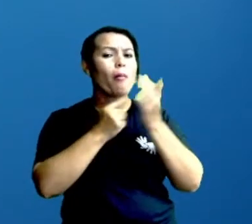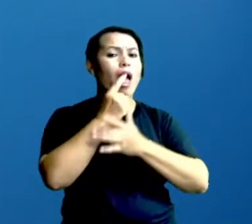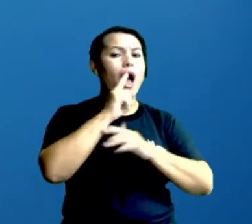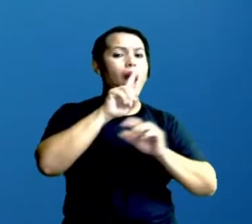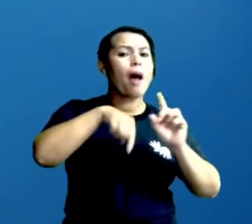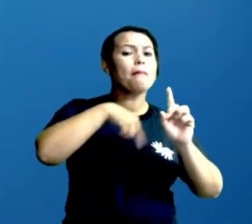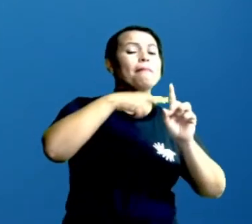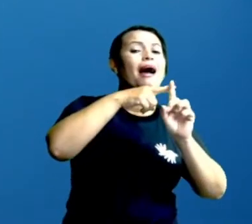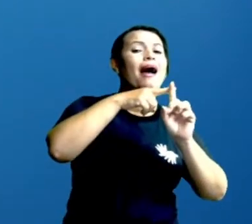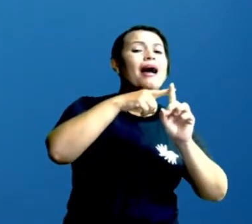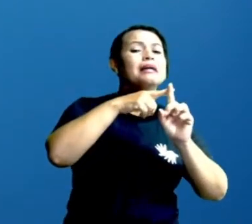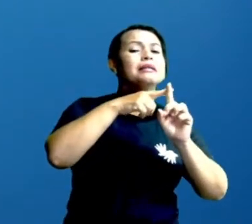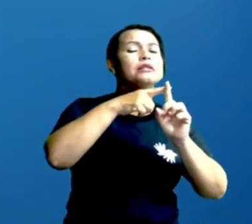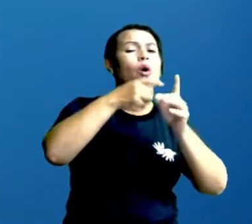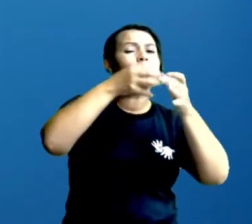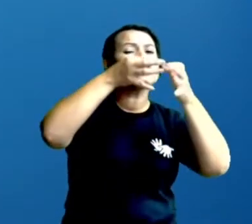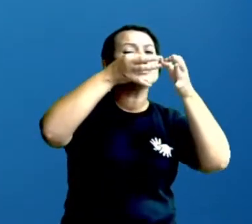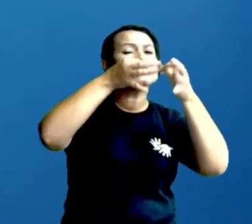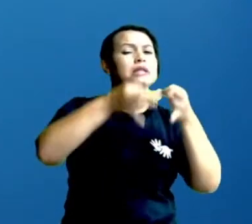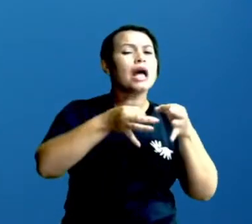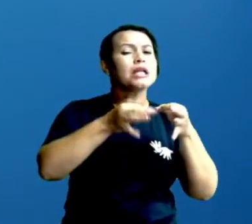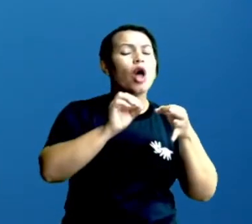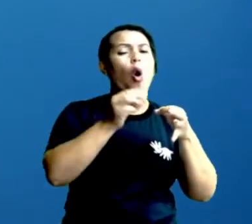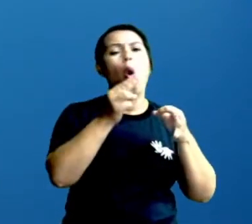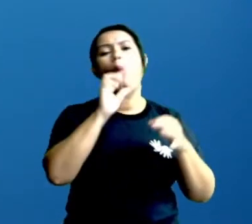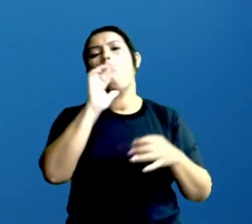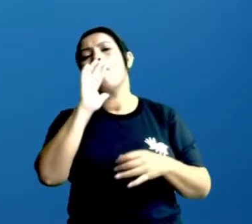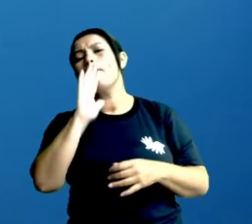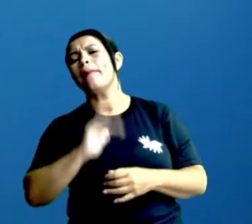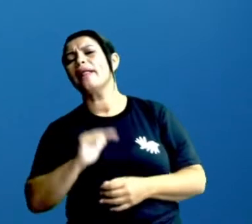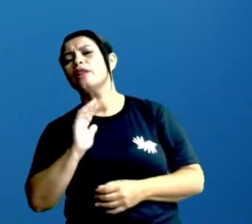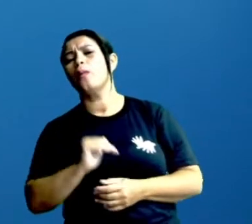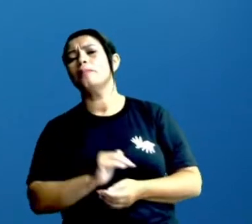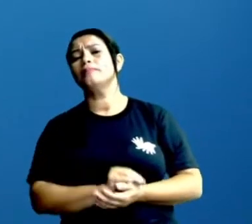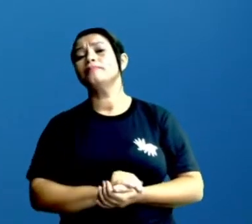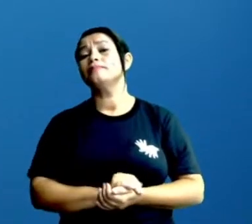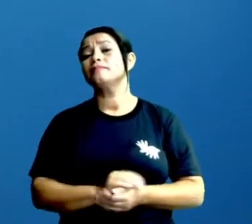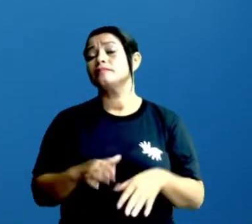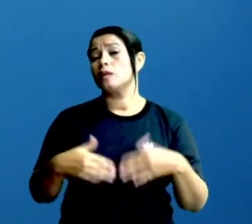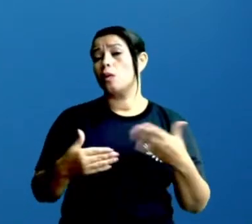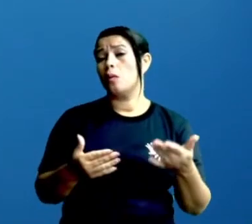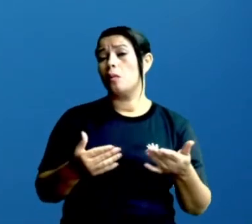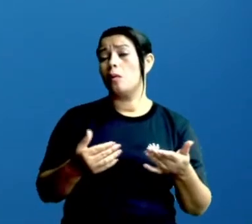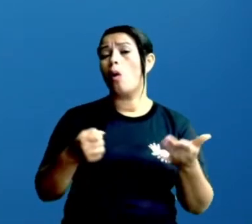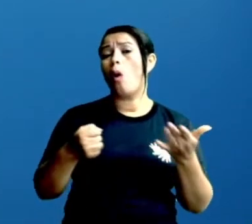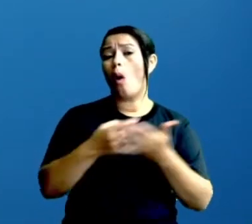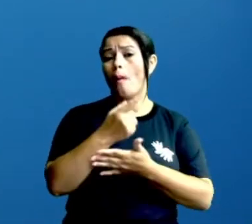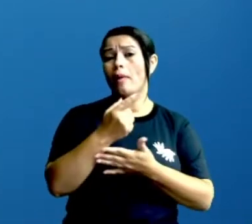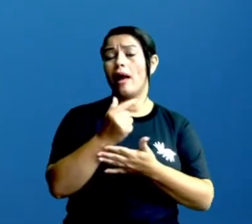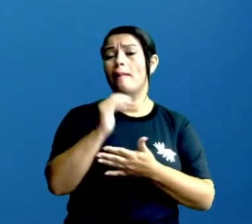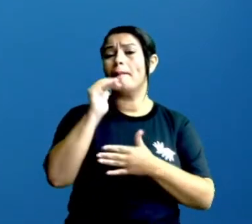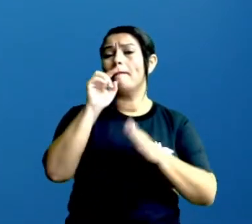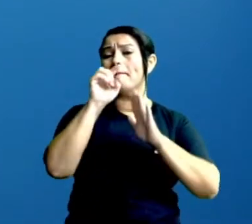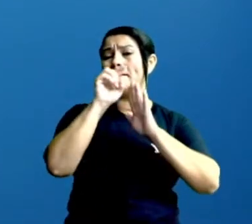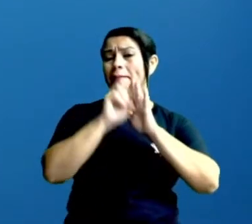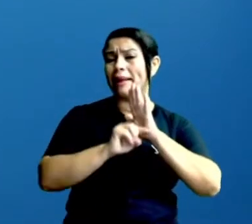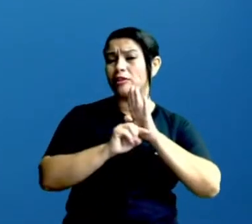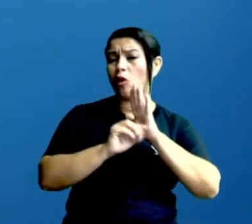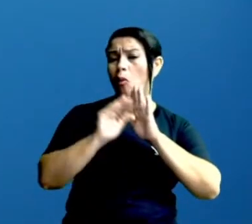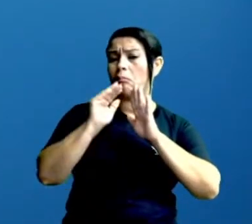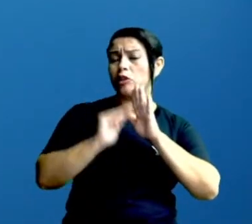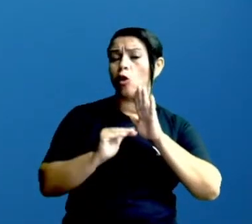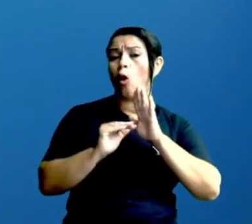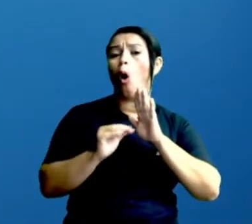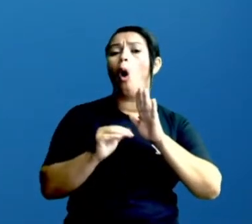vai comprar a quantidade certa ou menor? Não é isso? Ou ele compra a quantidade menor ou compra a quantidade que